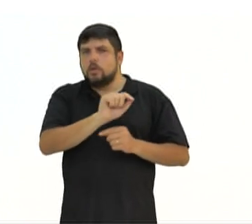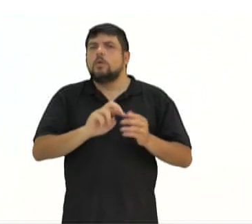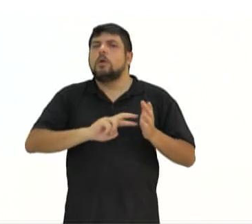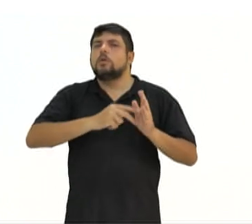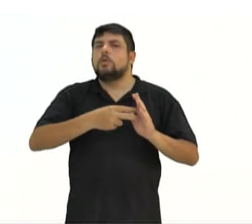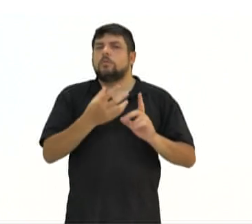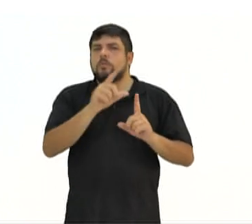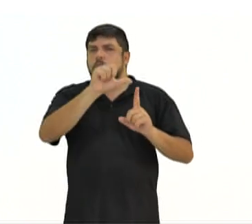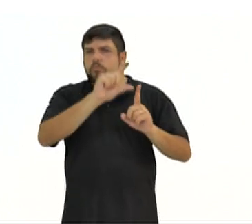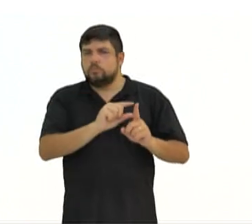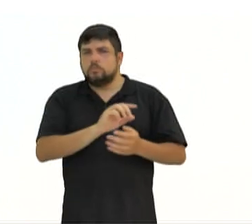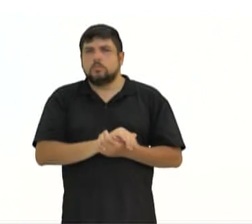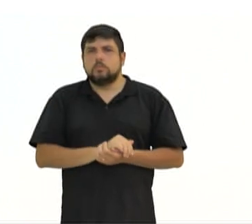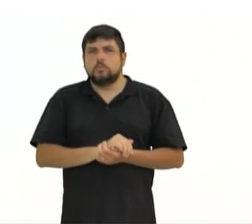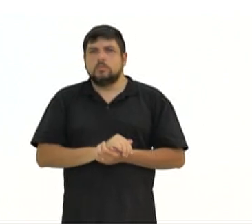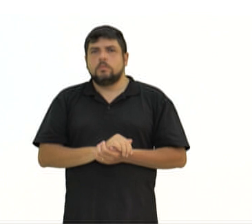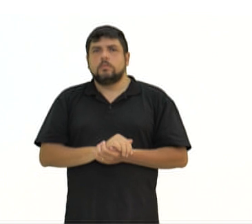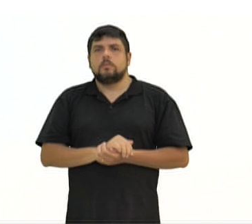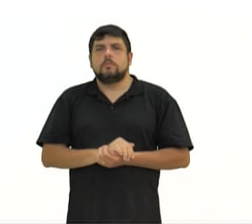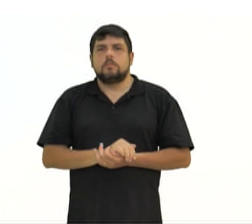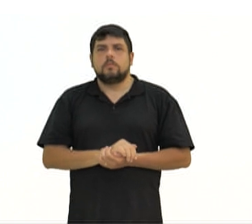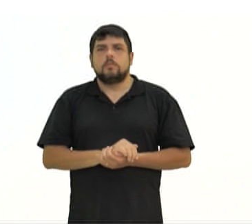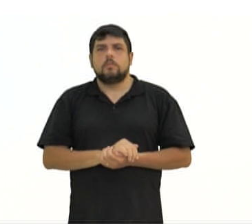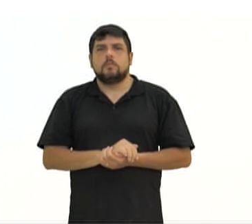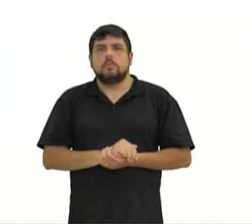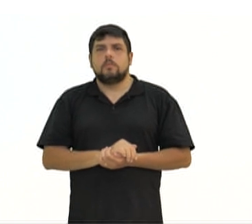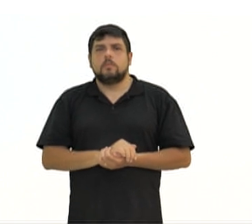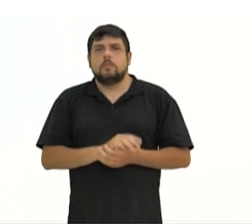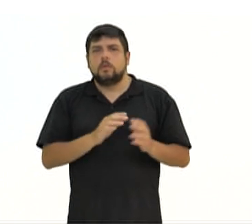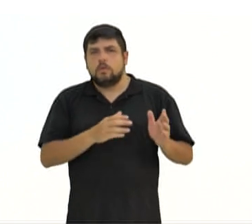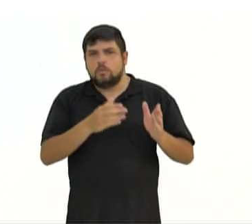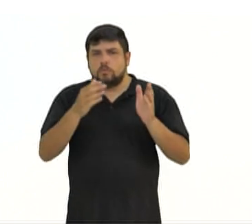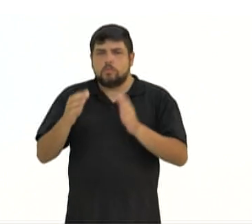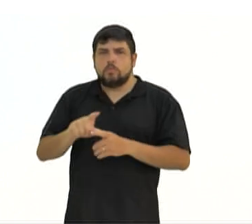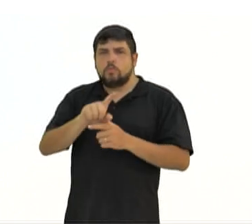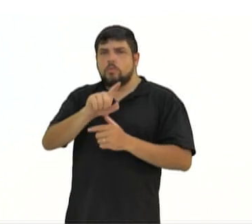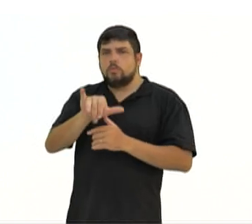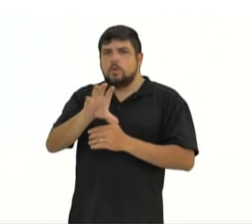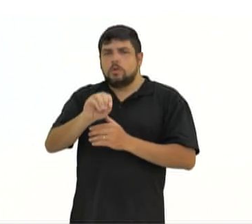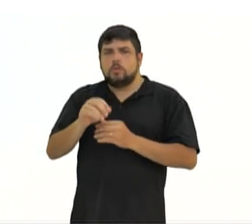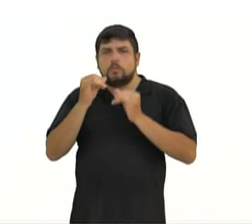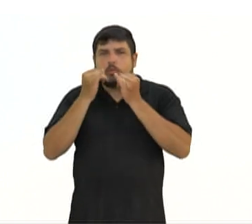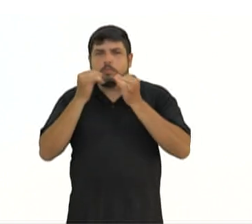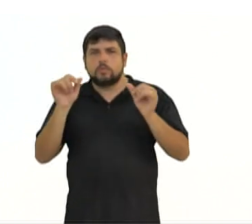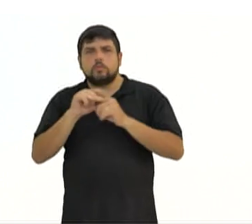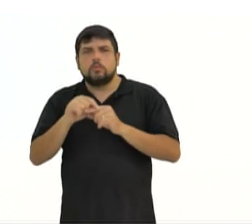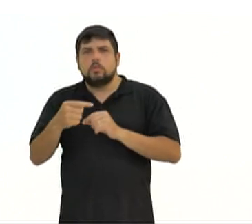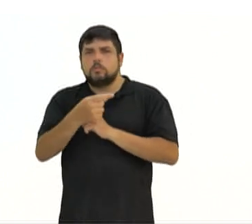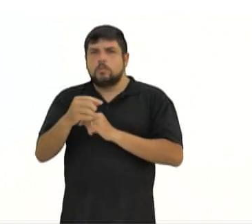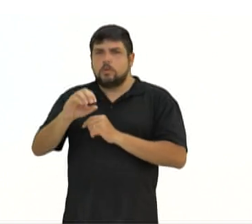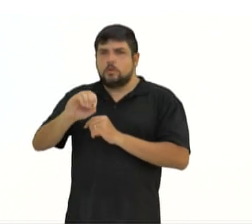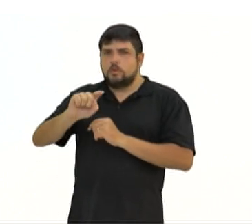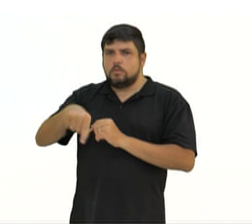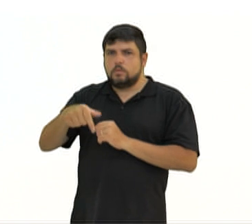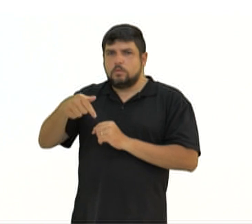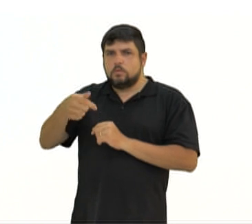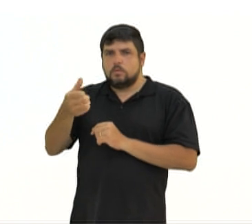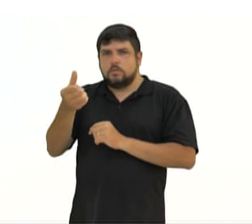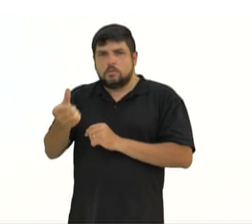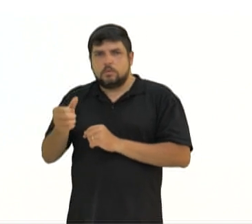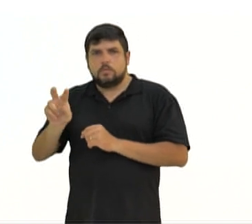Então, elétrons do lado esquerdo, lá do lado dos reagentes. Aqui do zinco, o valor, então, da energia vai ser menos